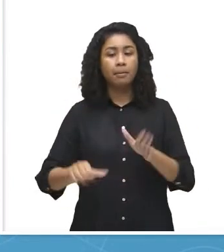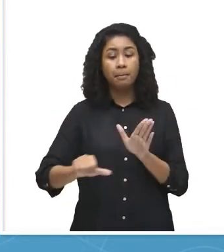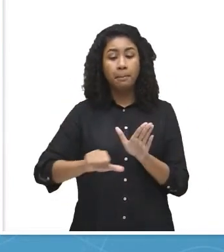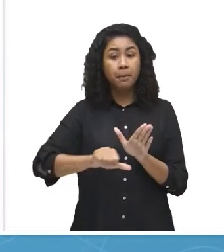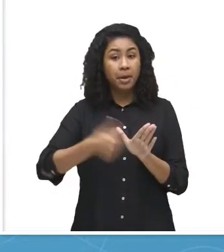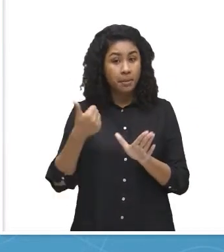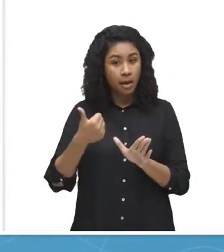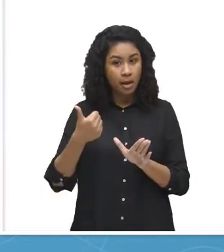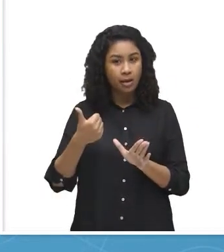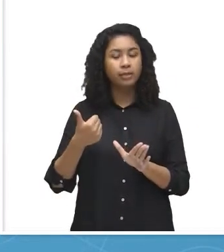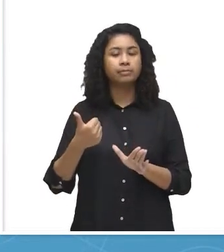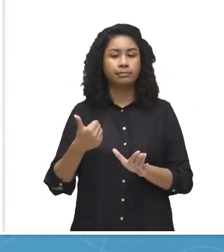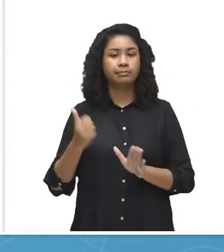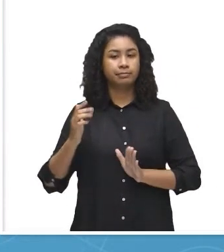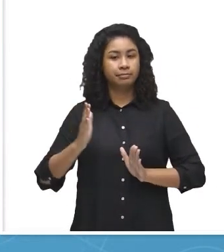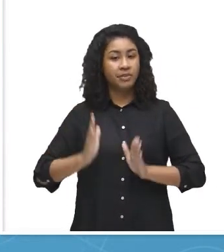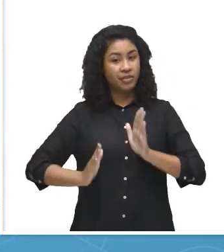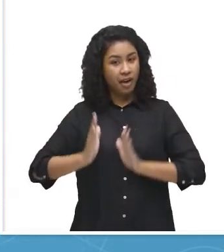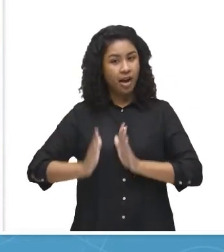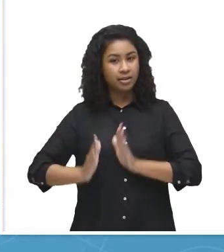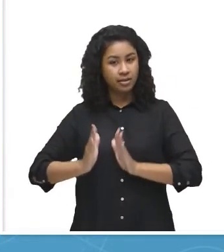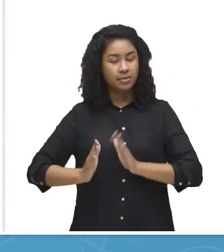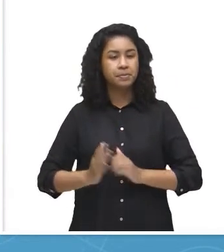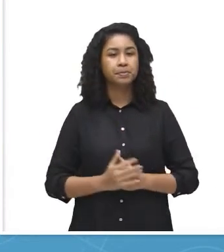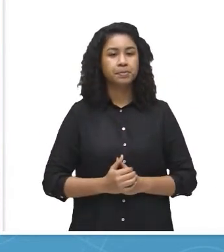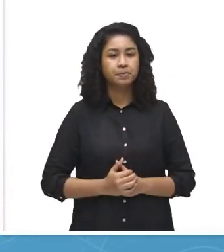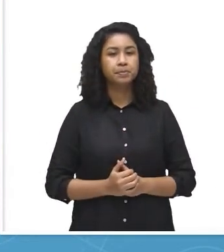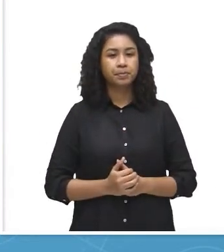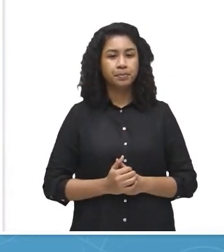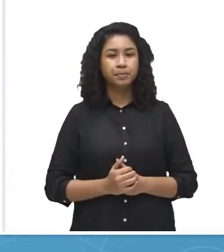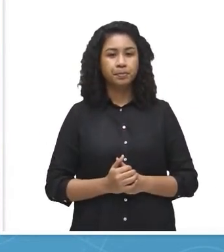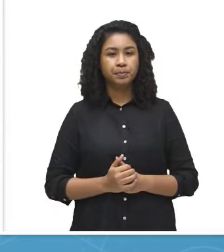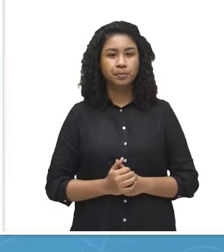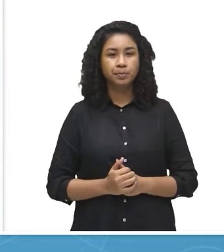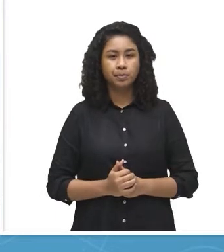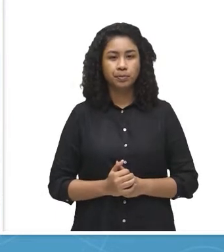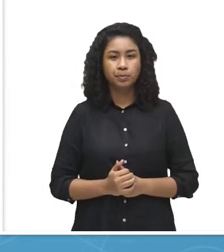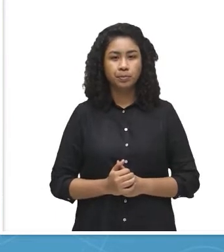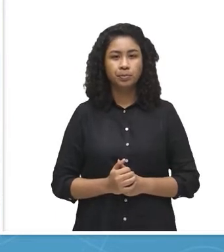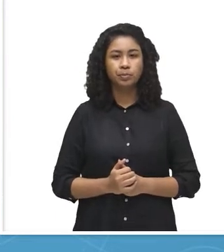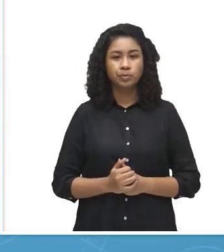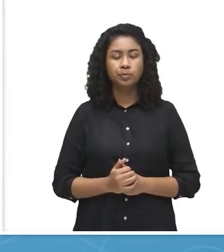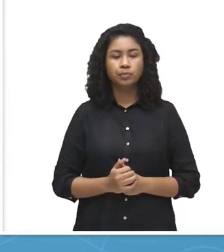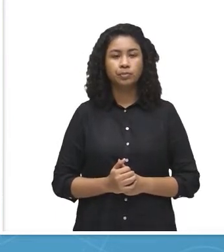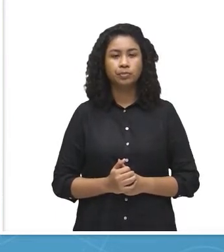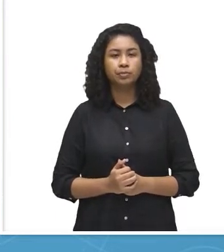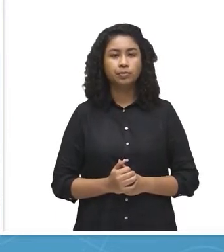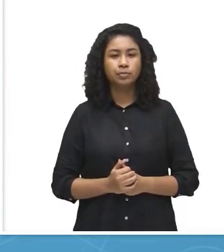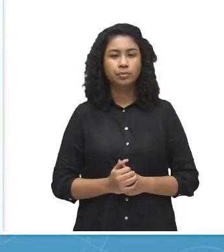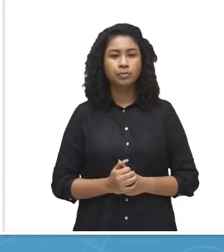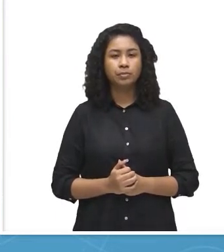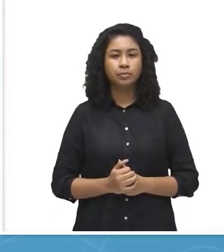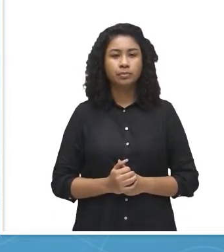ano. Vamos estudar e vamos conhecer como é que se deu essa primeira fase da Primeira Guerra Mundial.